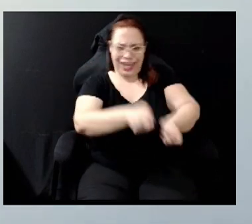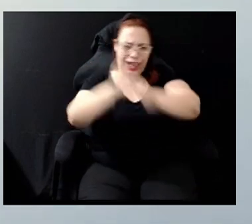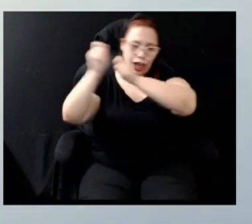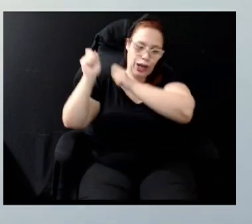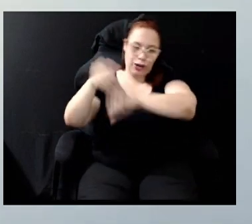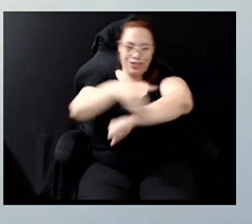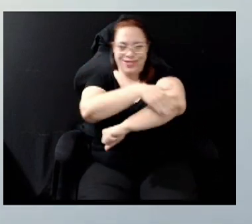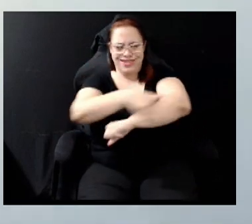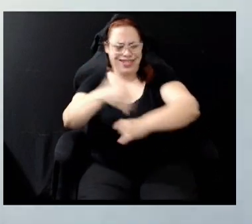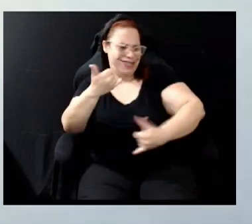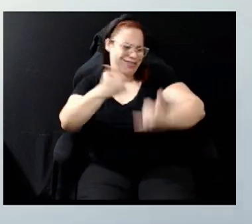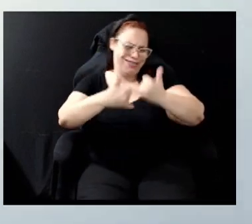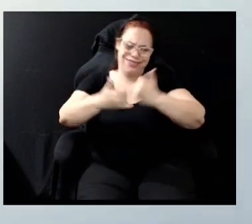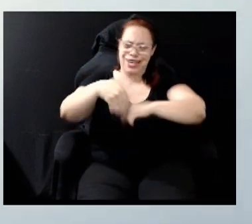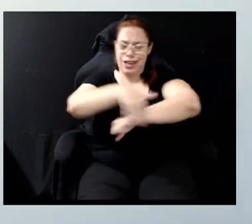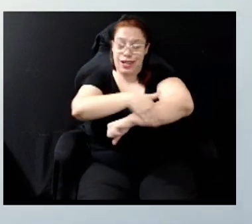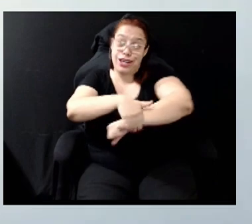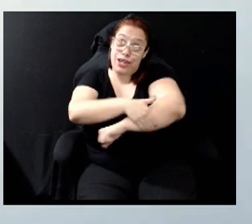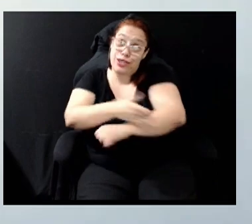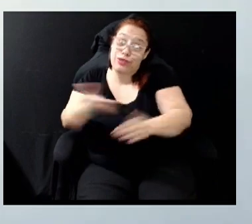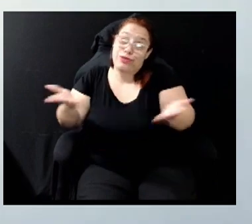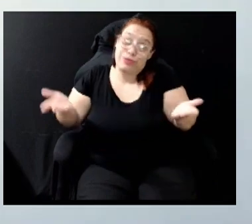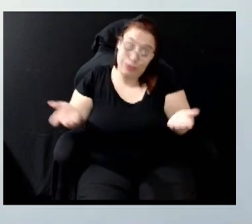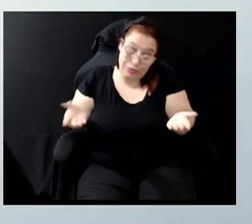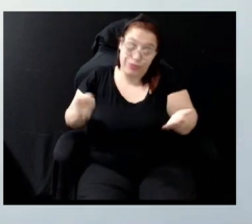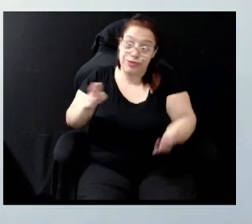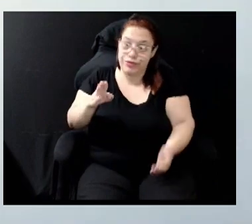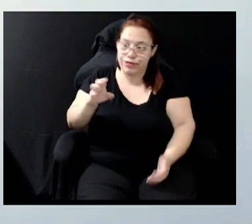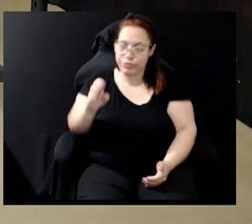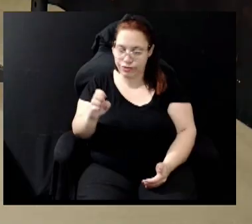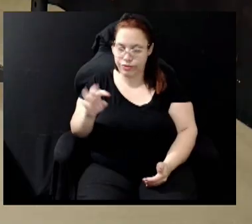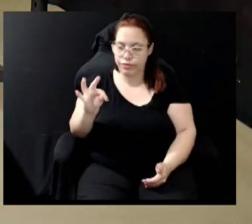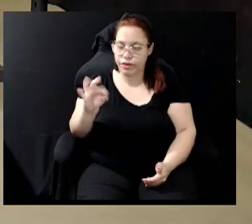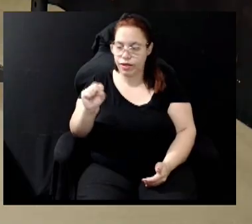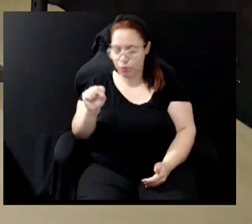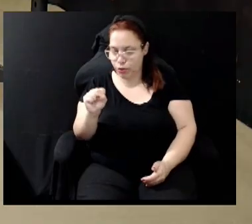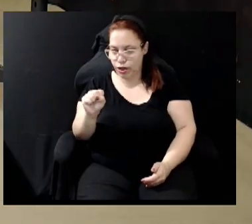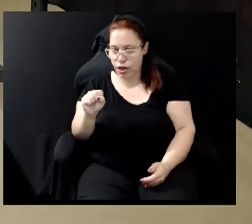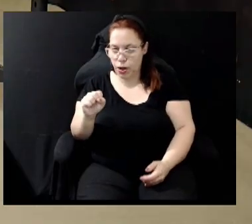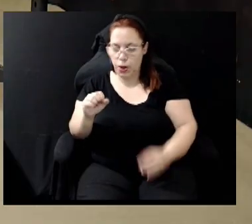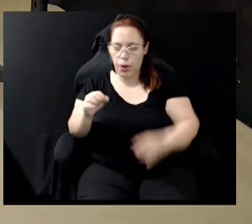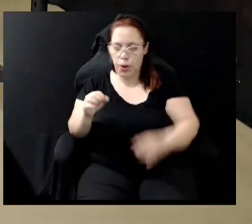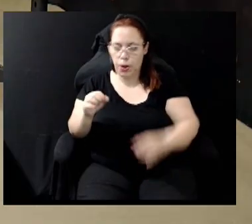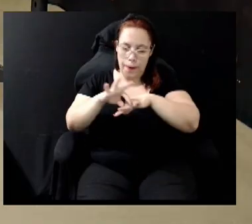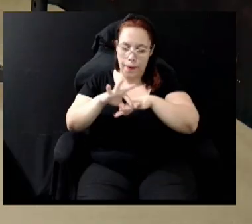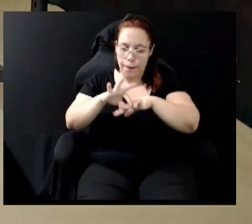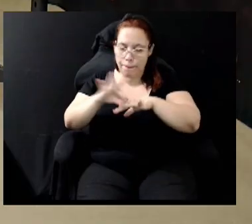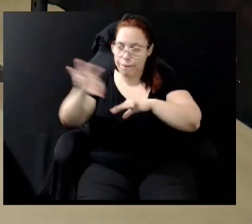era na rua, né, da verdade. Betes, né, verdade, betes, passanel, né?